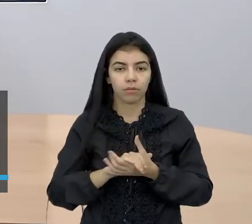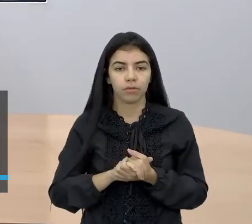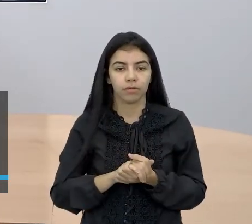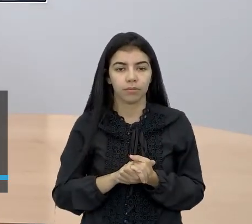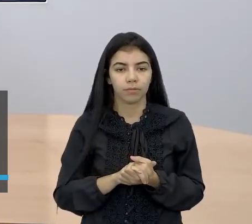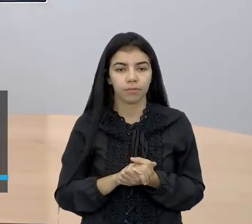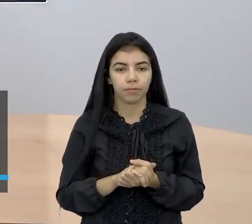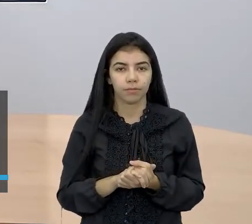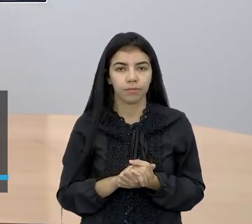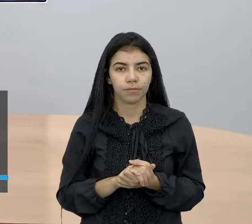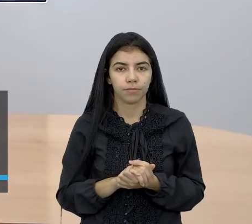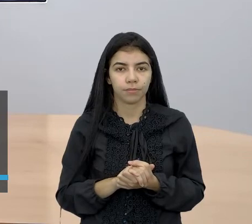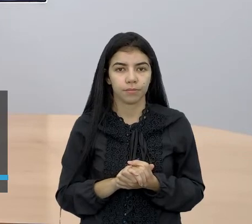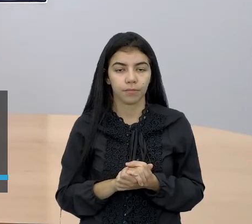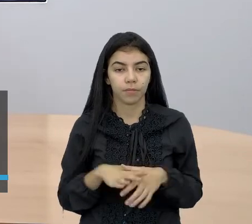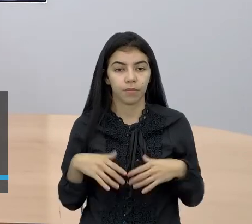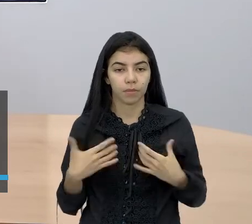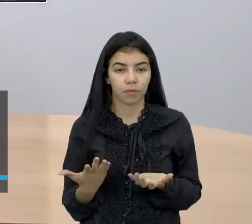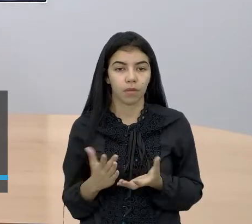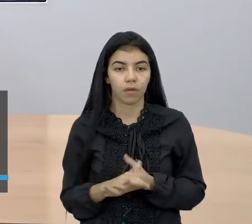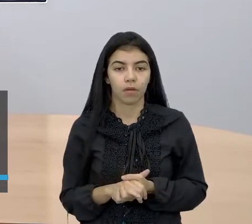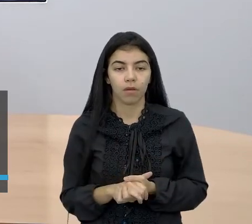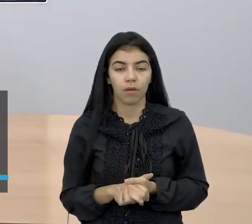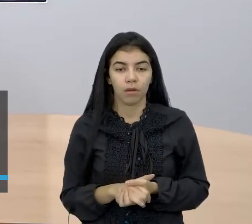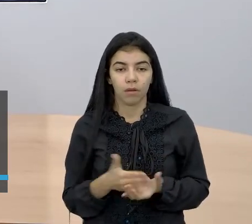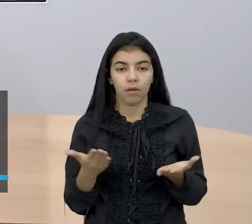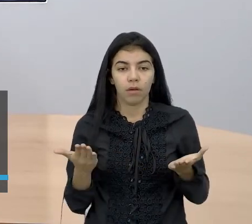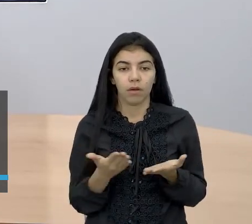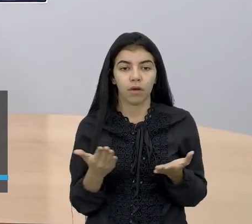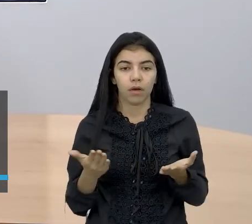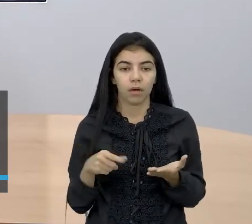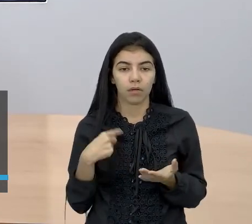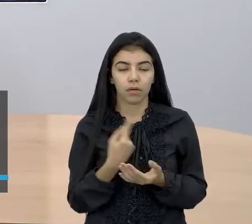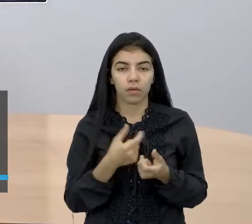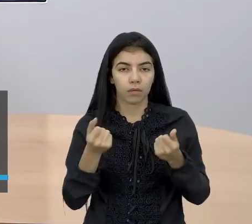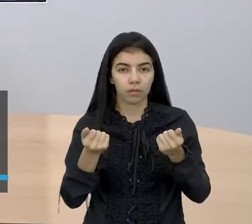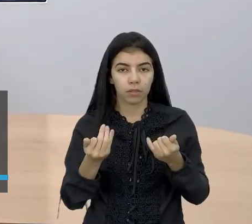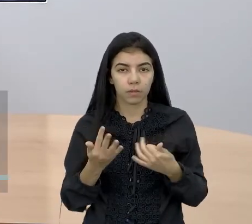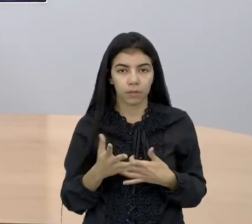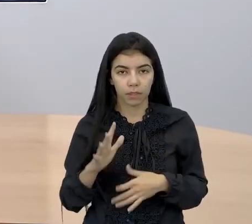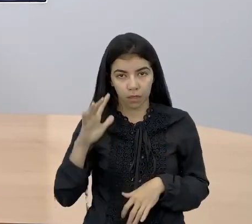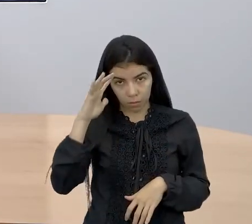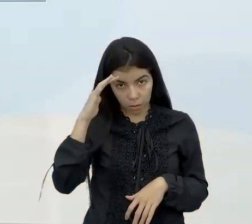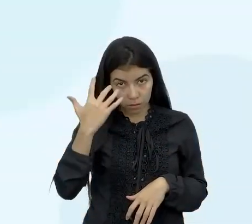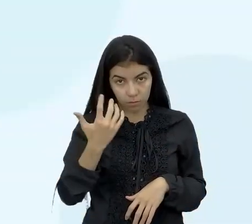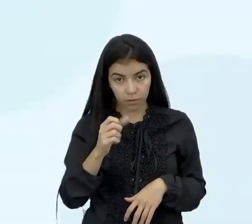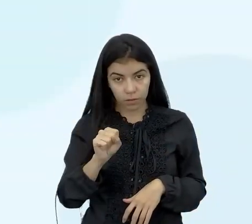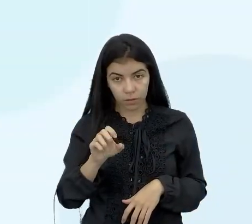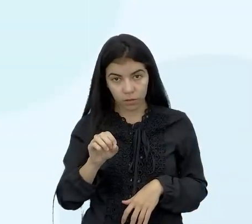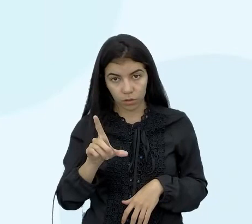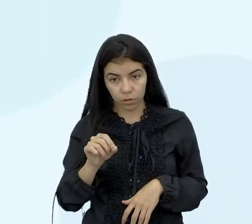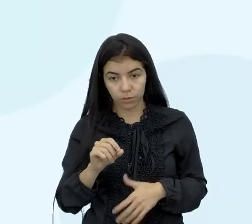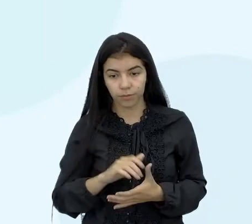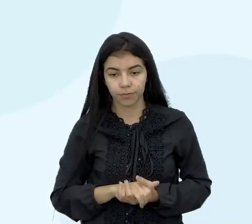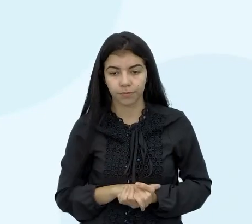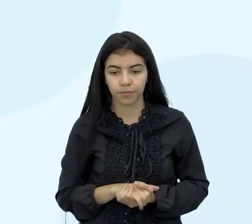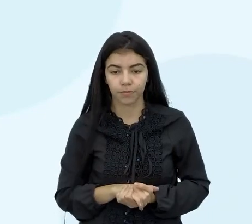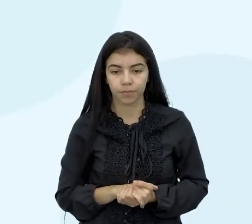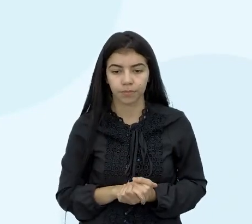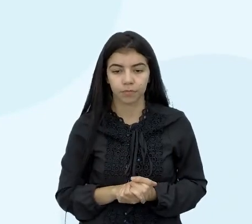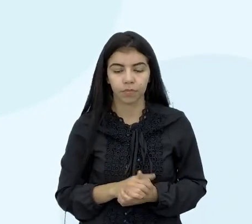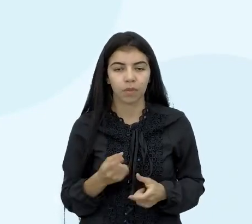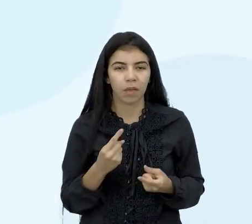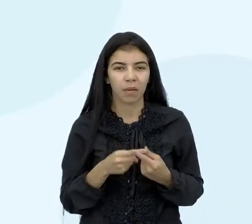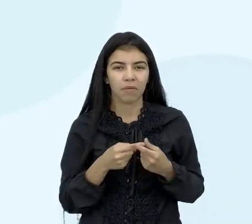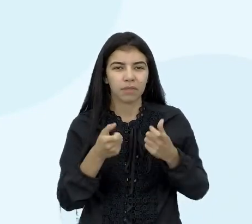vender. Olha só. Bom, agora vamos falar da solução solo. Demorou, mas chegou, gente. Por que você